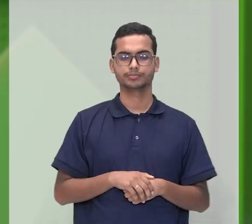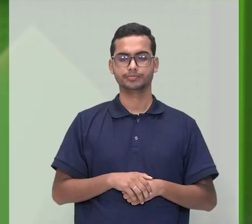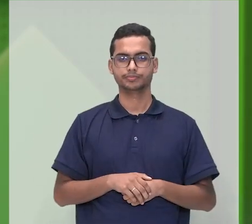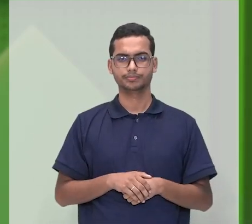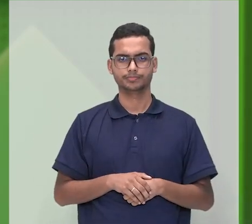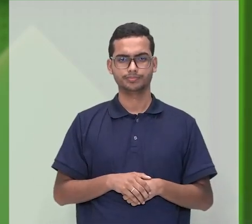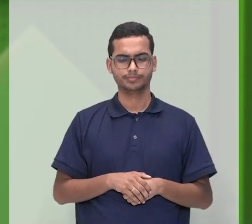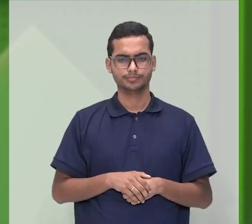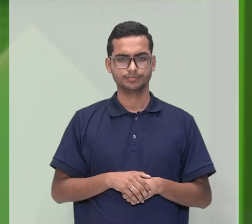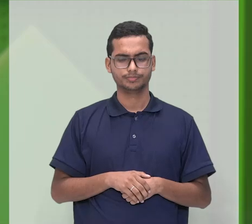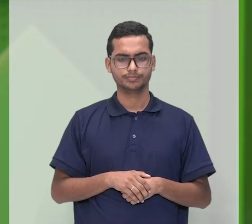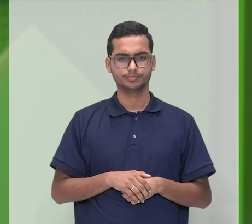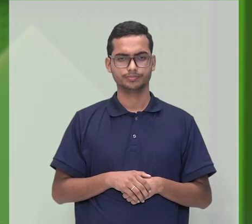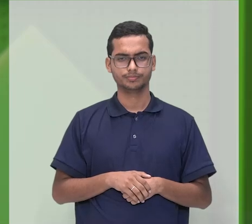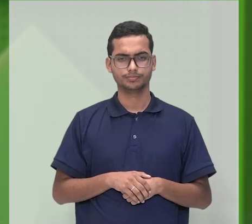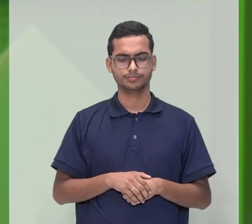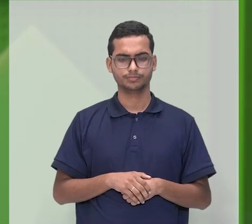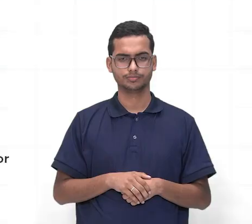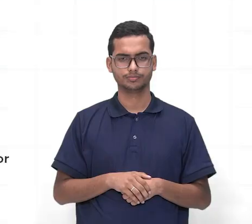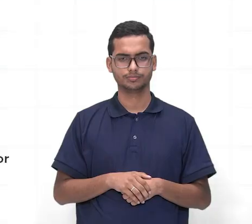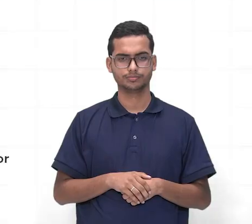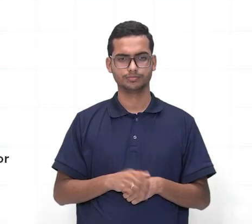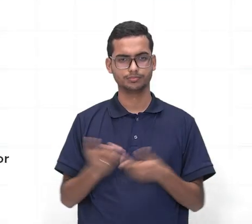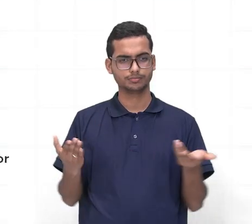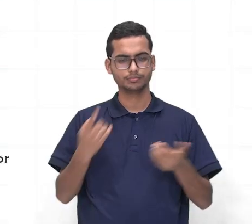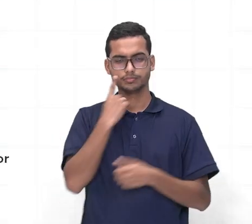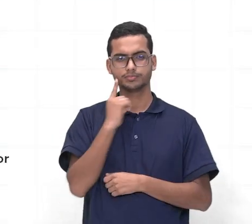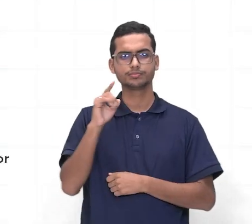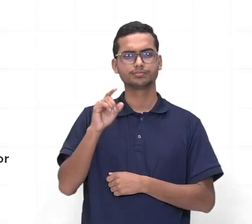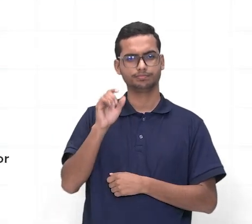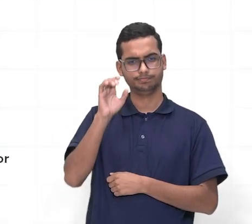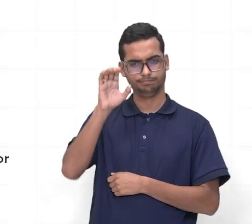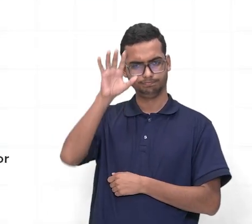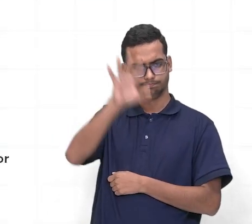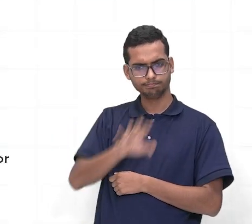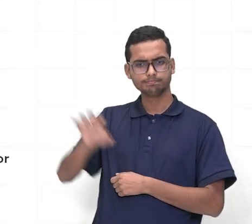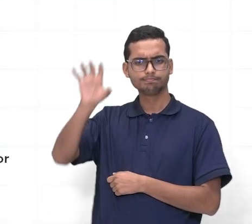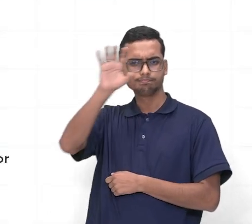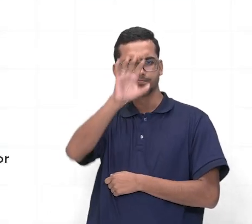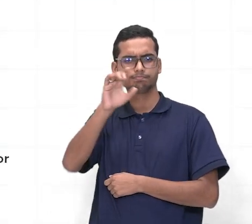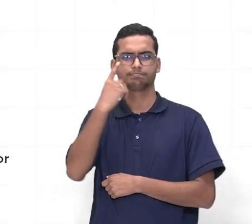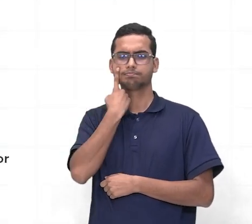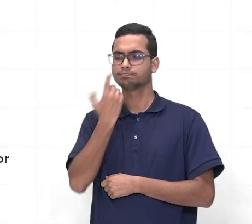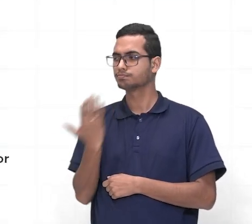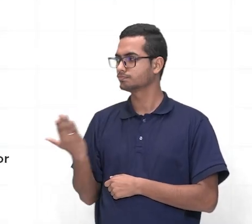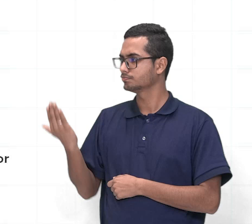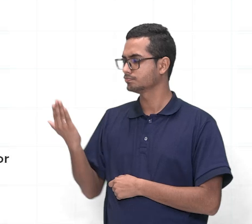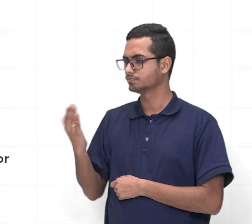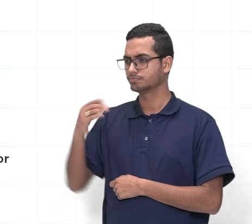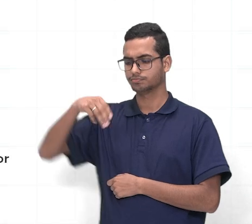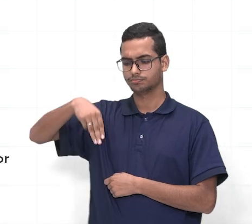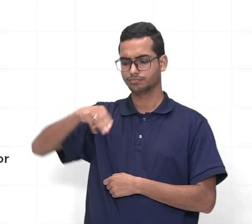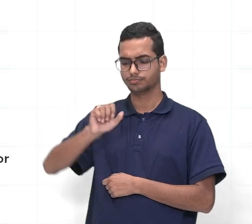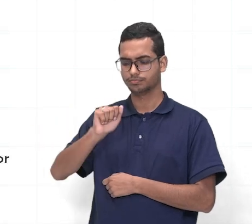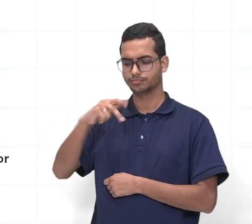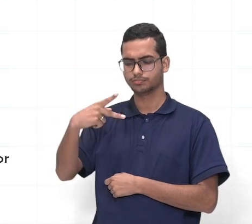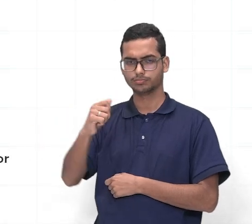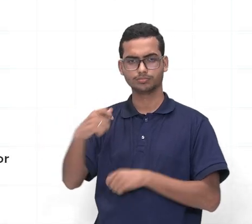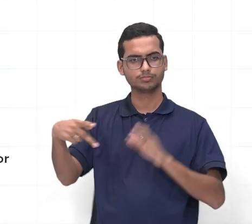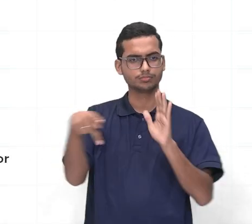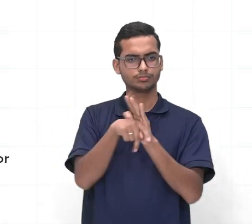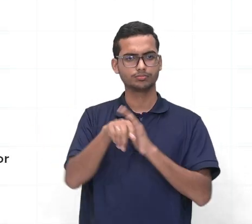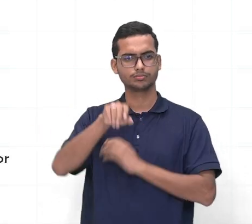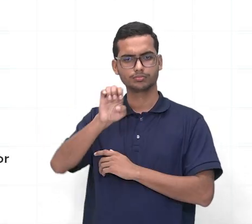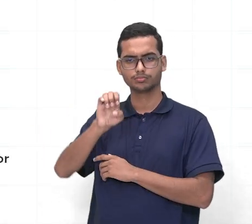vamos observar aqui um mapa a respeito da endemia.